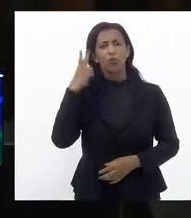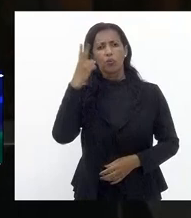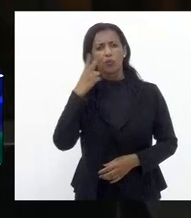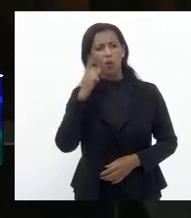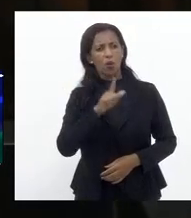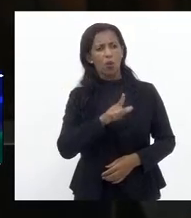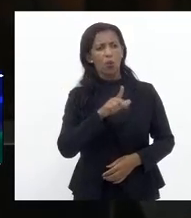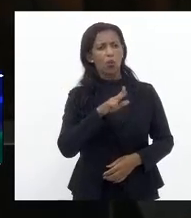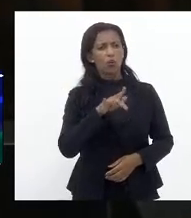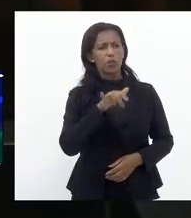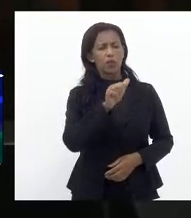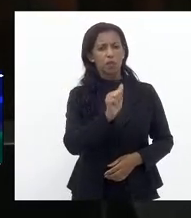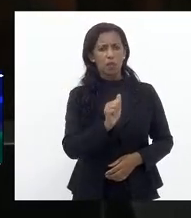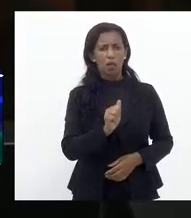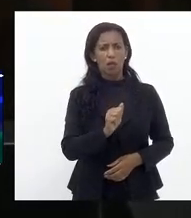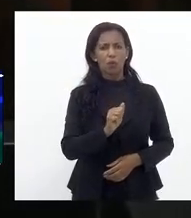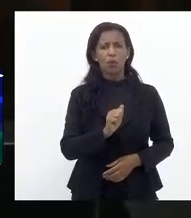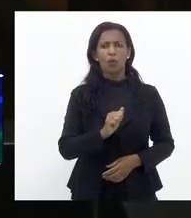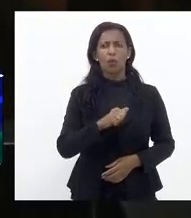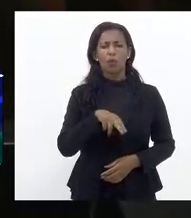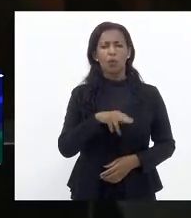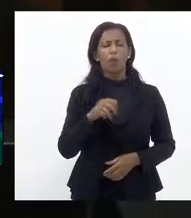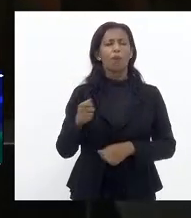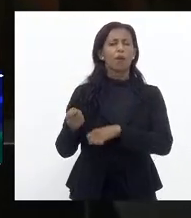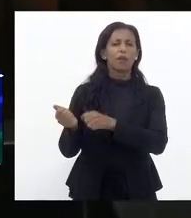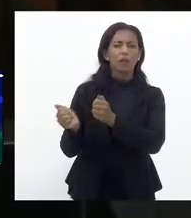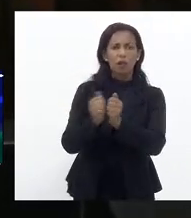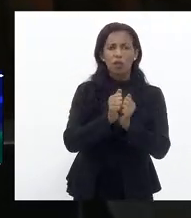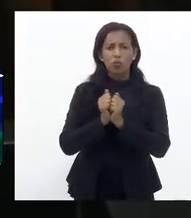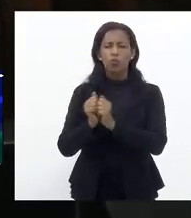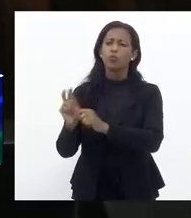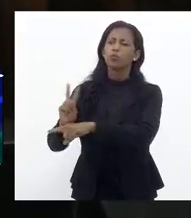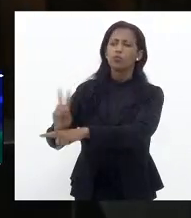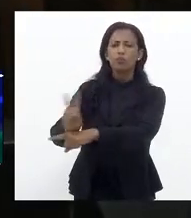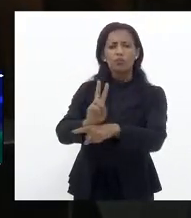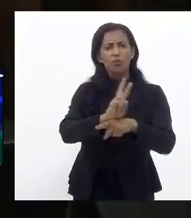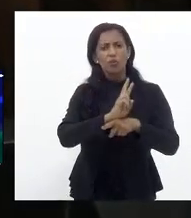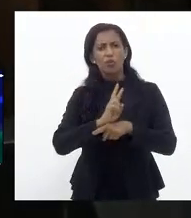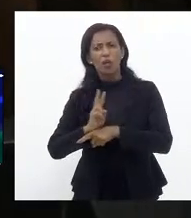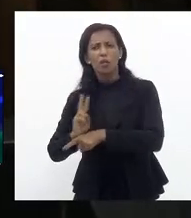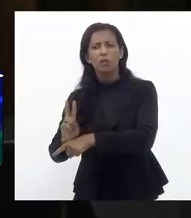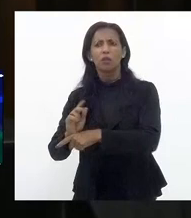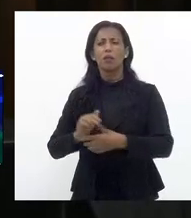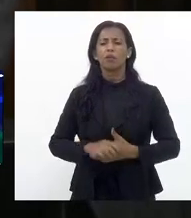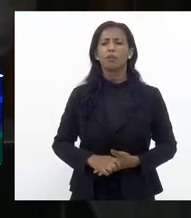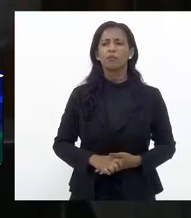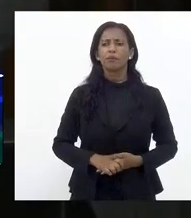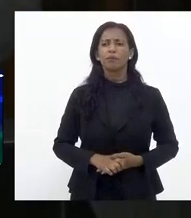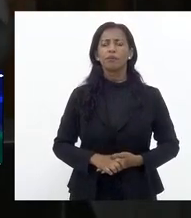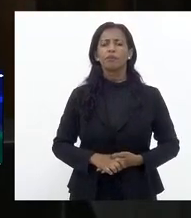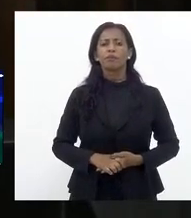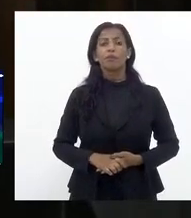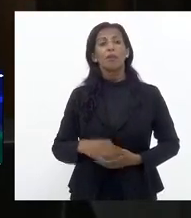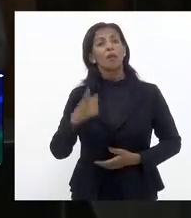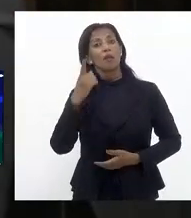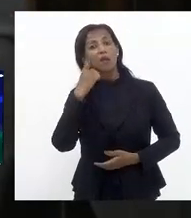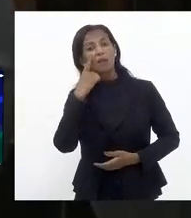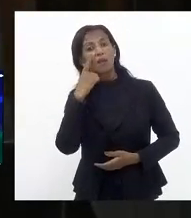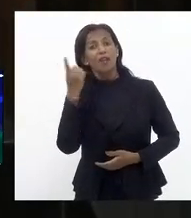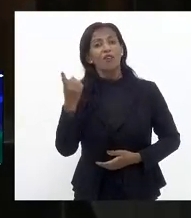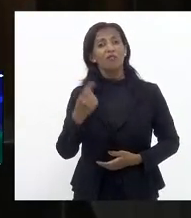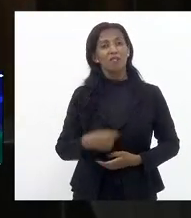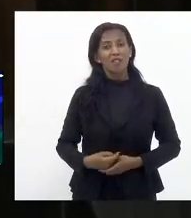Luciano Serafim para estar com ele rodando a cidade, fiscalizando, e quero ver se vai aparecer algum